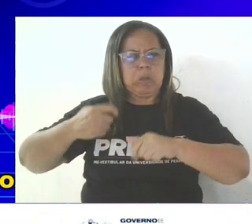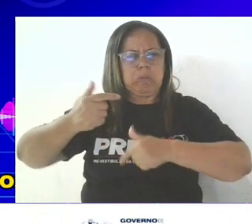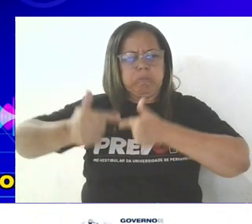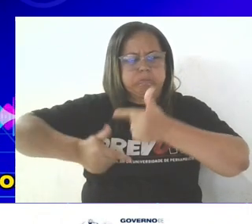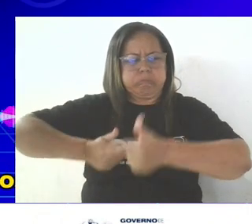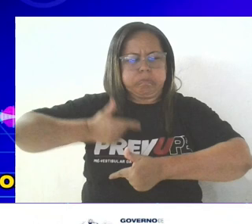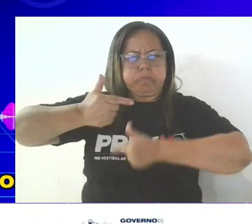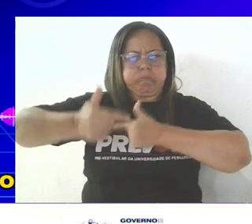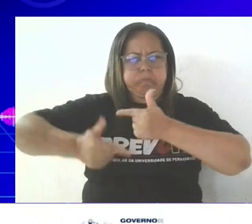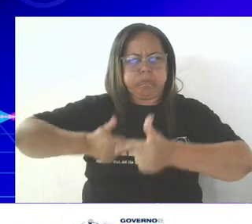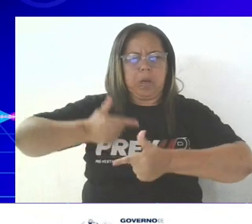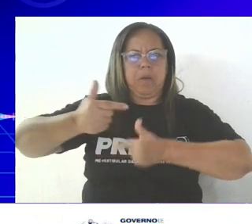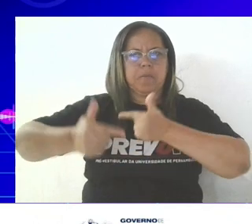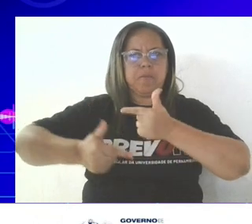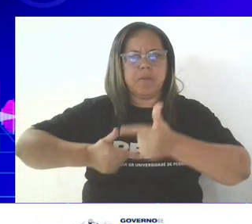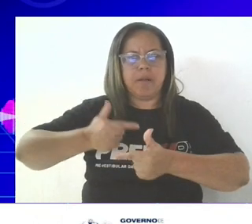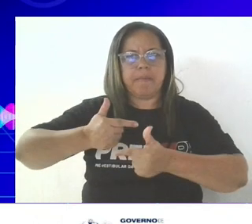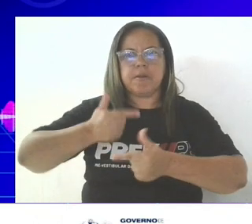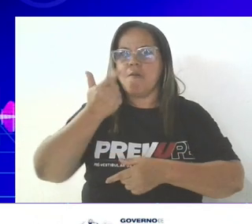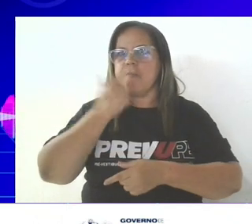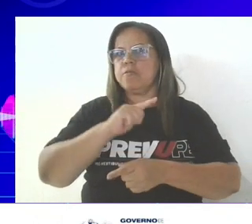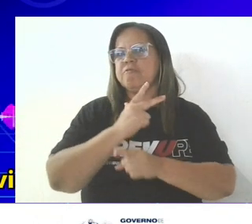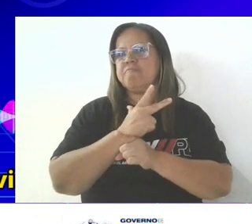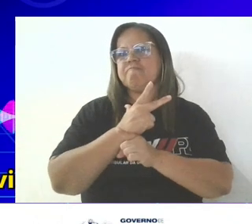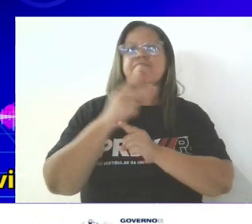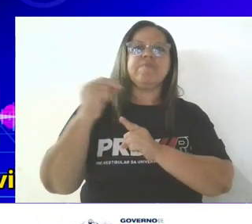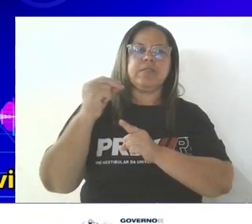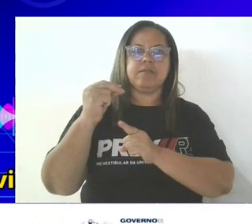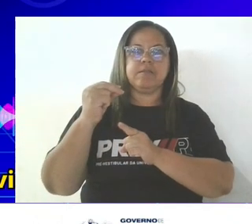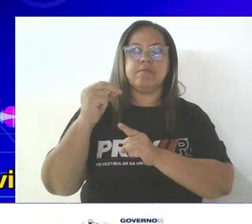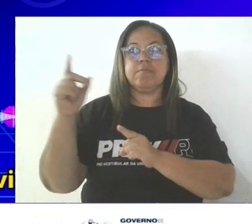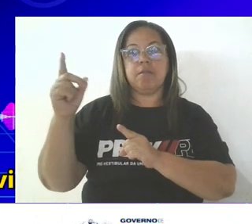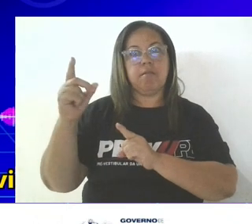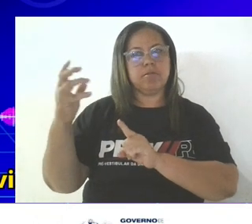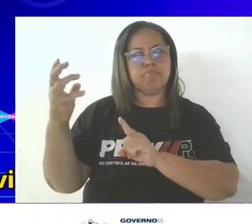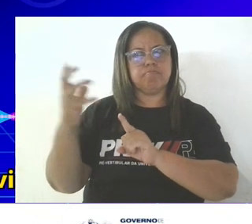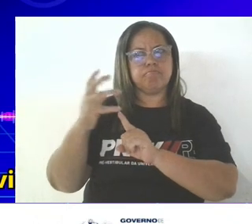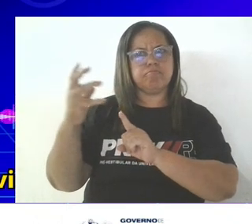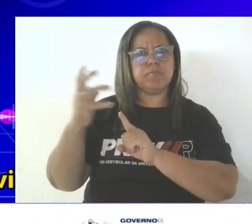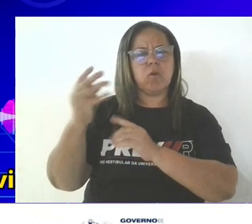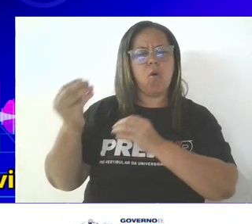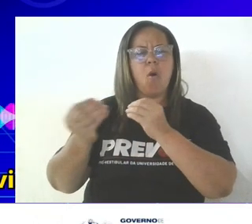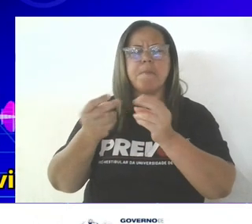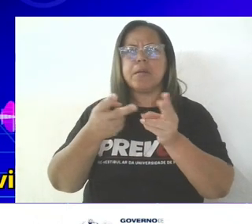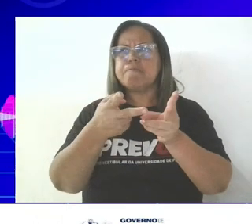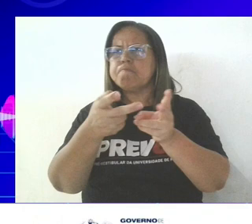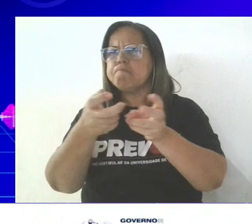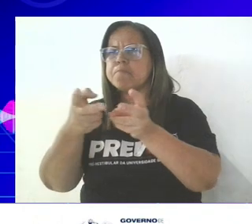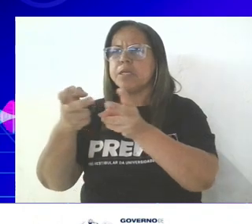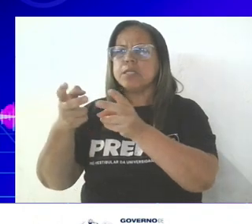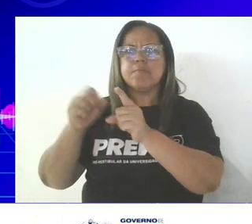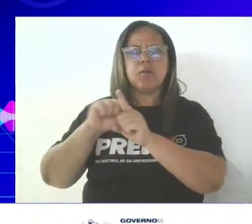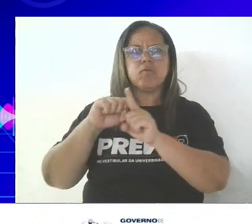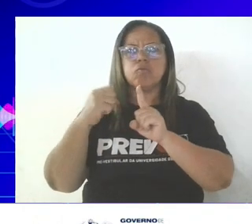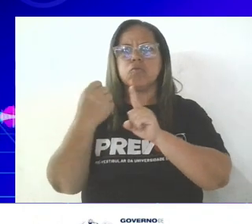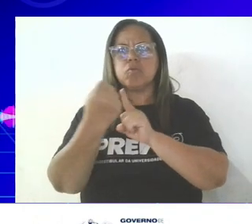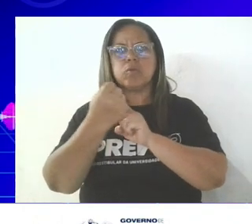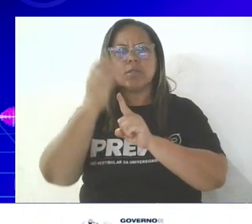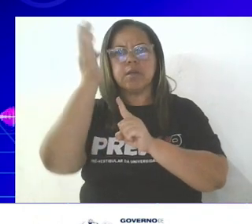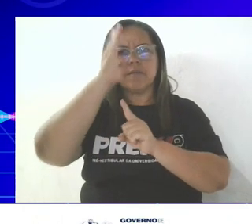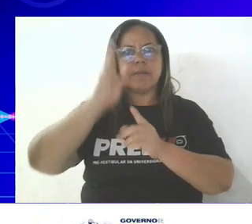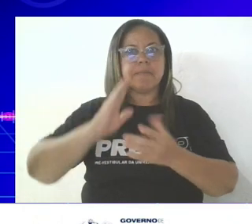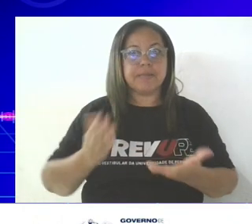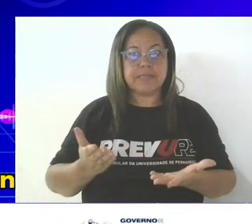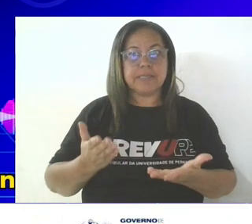para superar os desafios que a vida lhe ofereceu isso influenciou muito a forma como ele via a sociedade